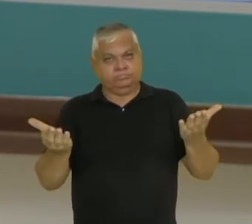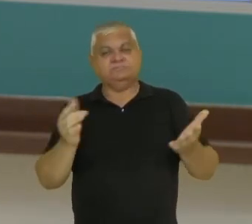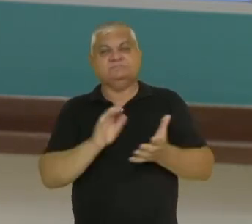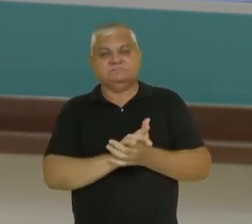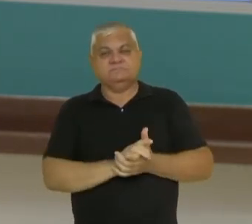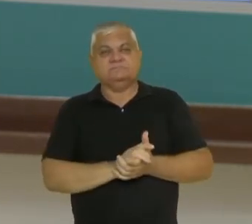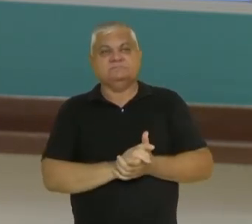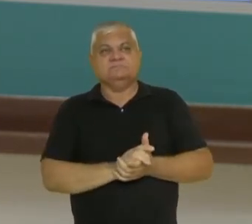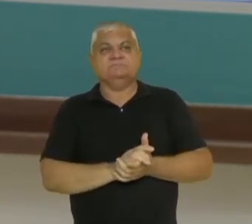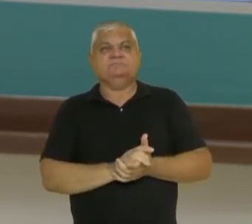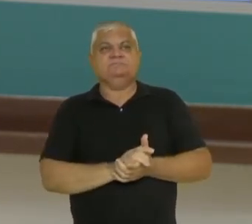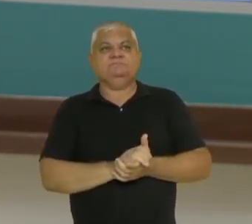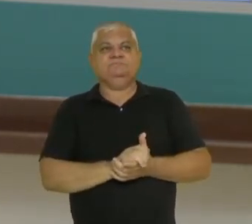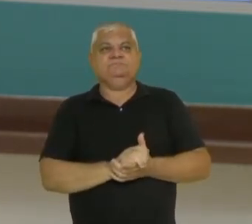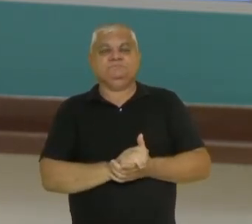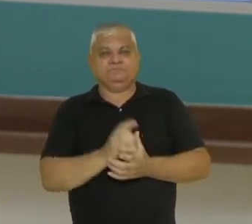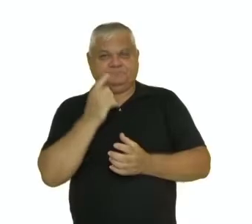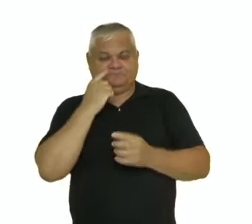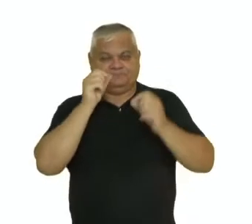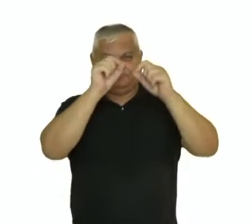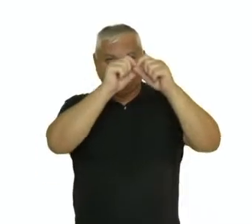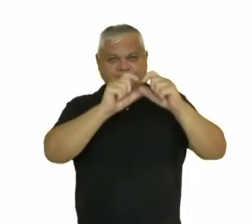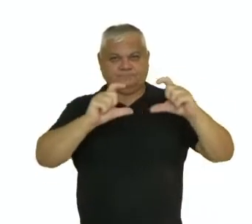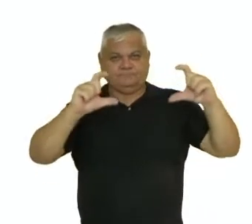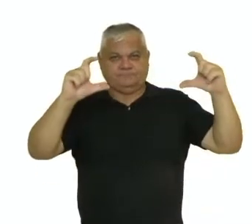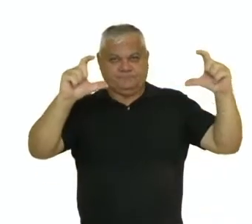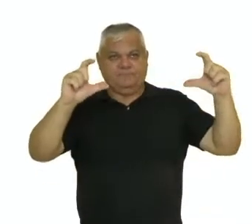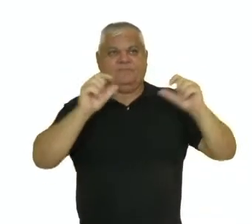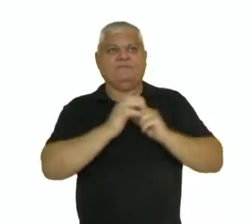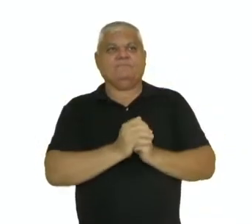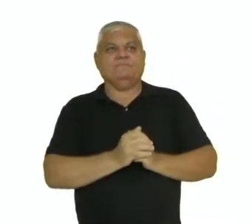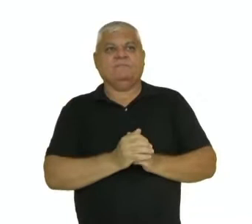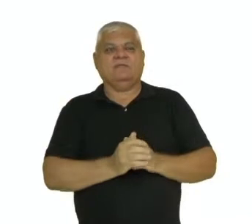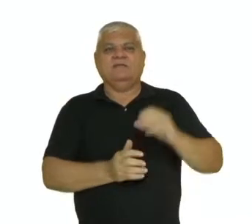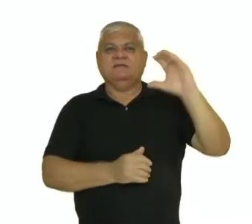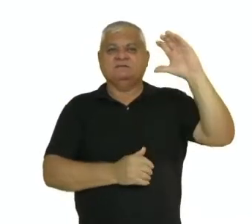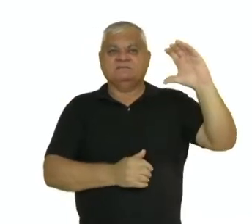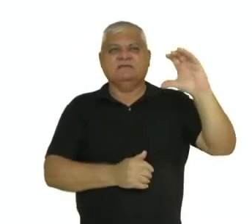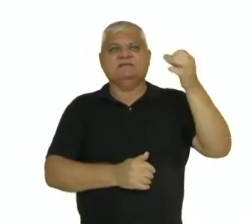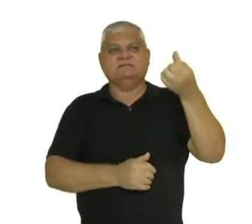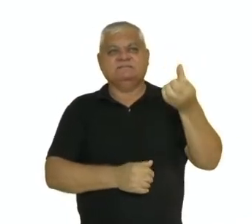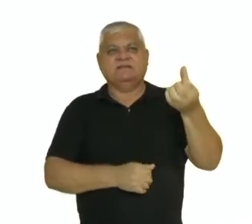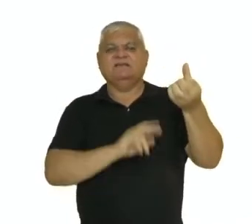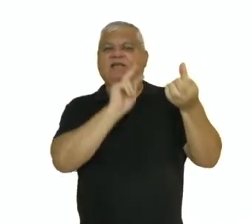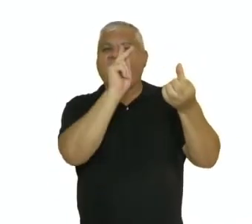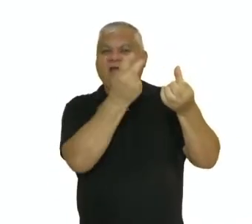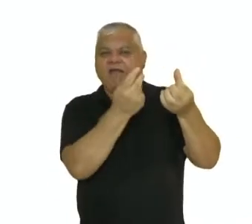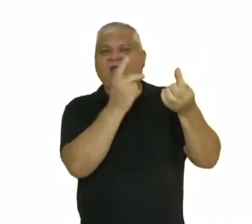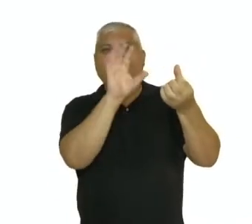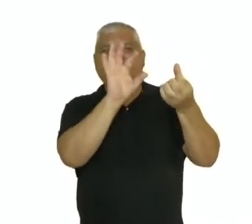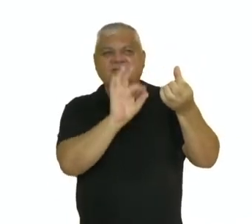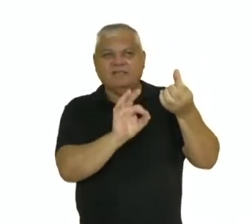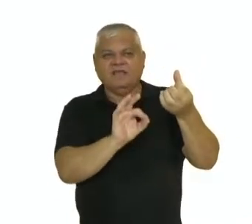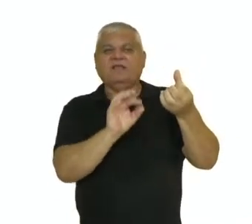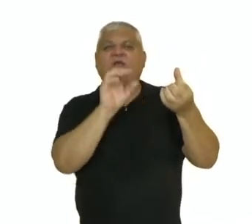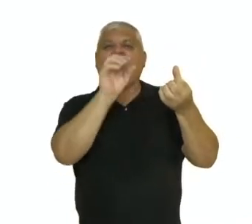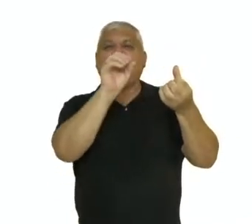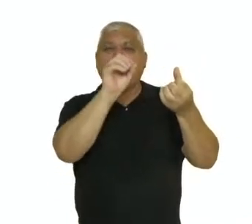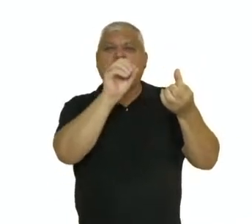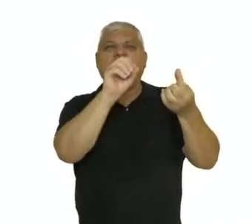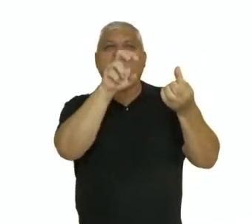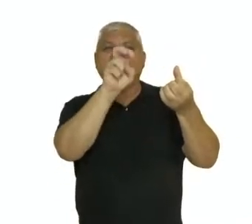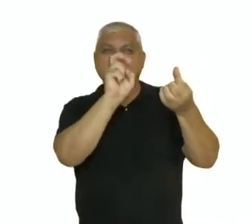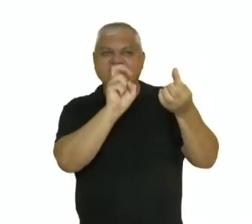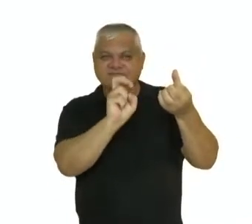Nesse sentido, olha só, observe a equação química não balanceada, tá? Observando os índices de cada substância. Então, a gente tem